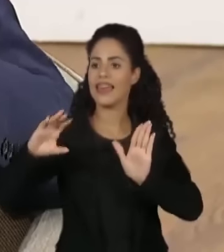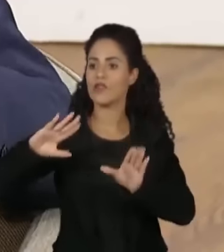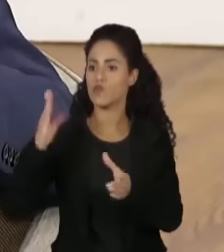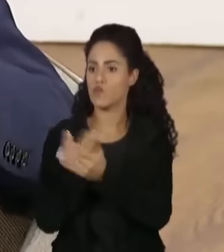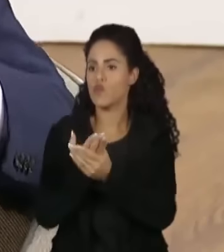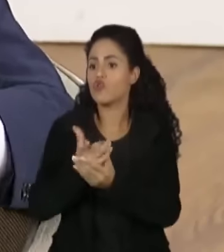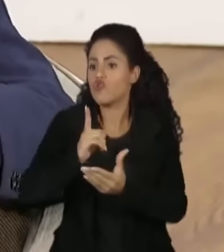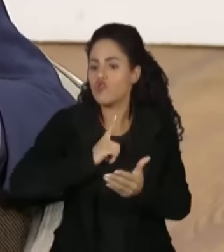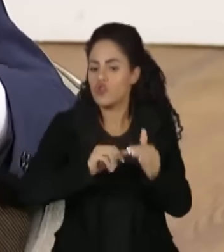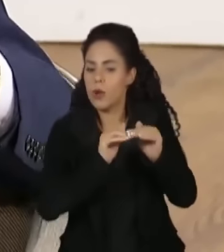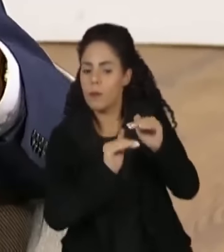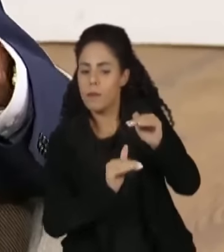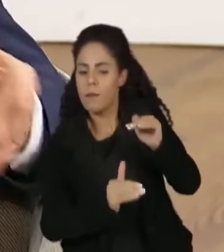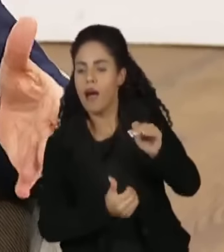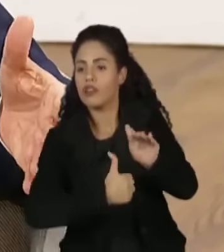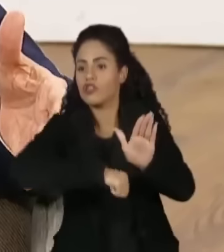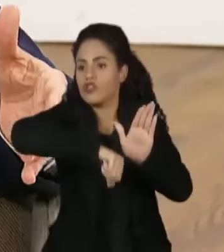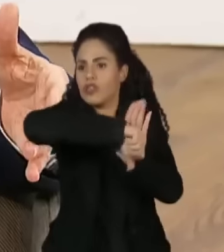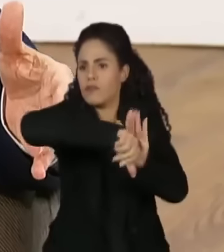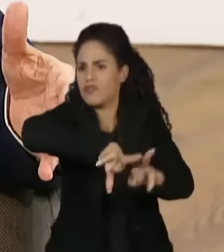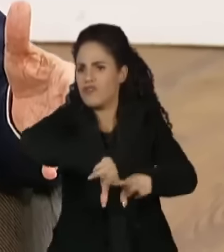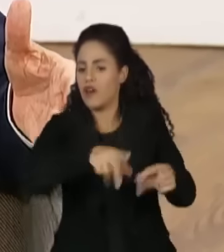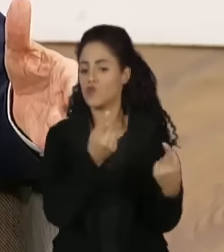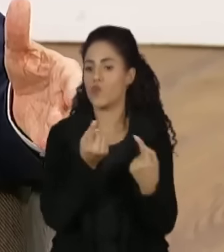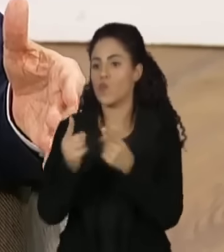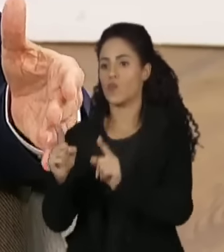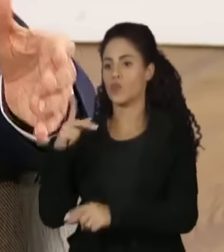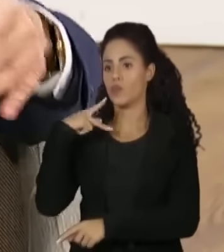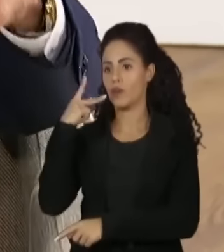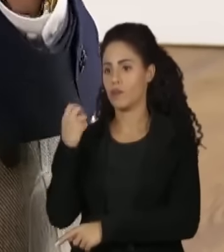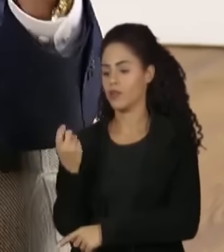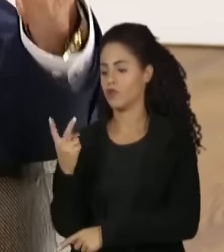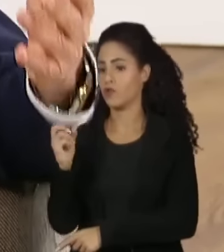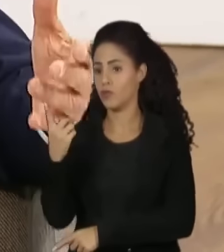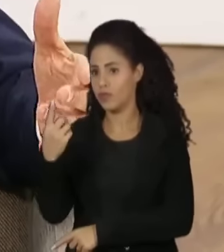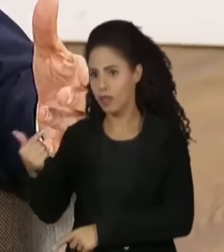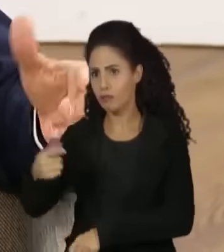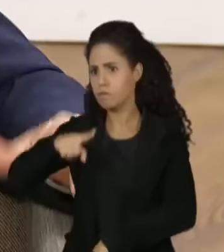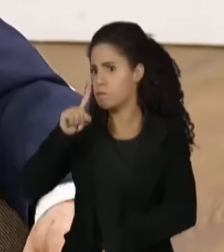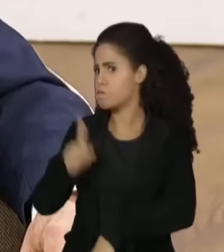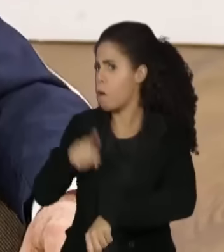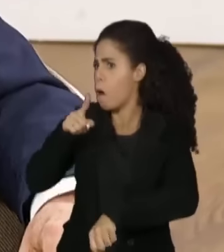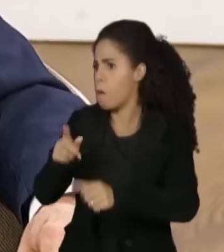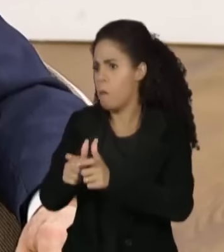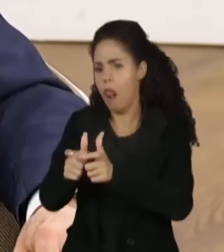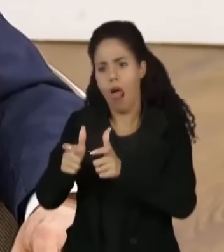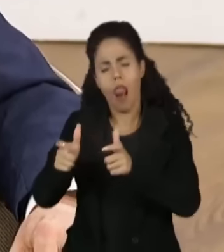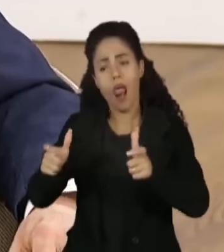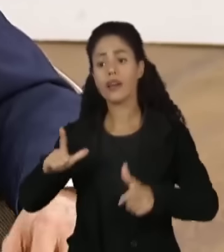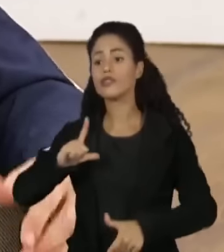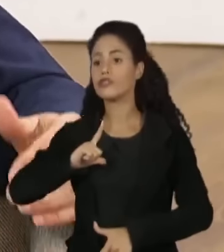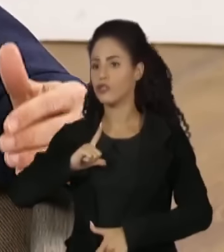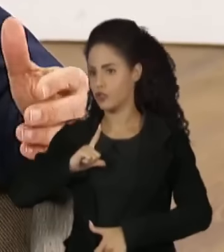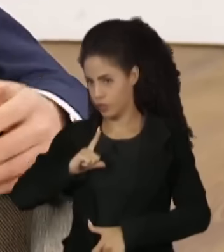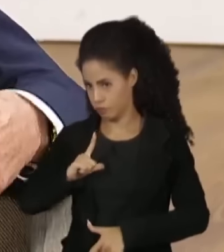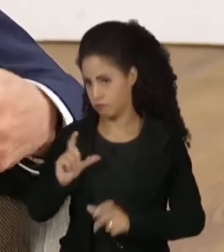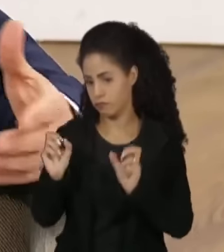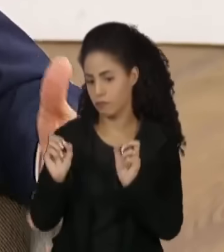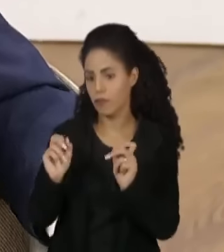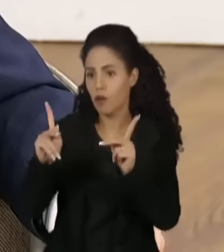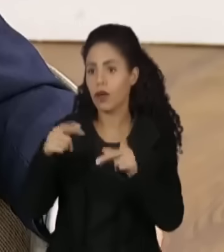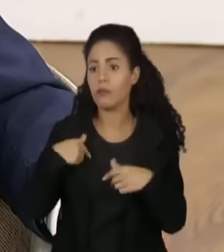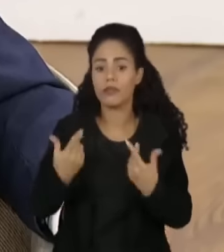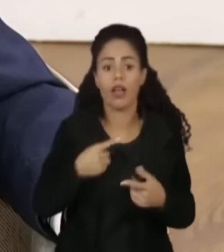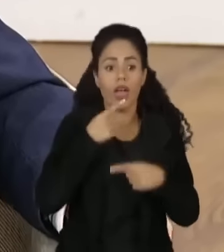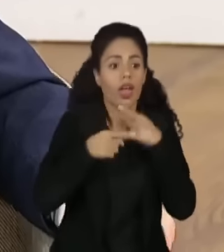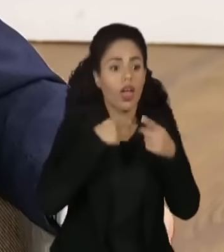500 processos criminais contra parlamentares em 2017. É um recorde mundial e era uma competência que não tinha